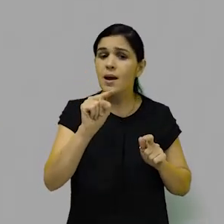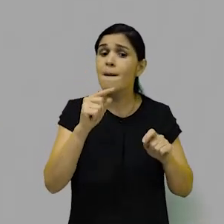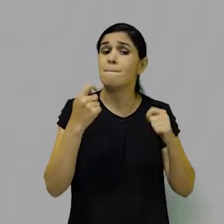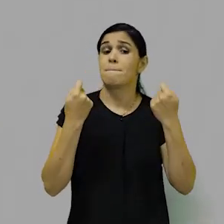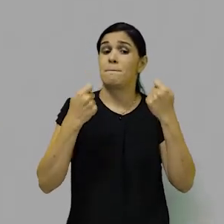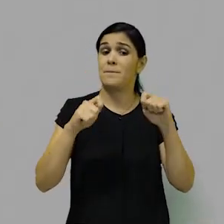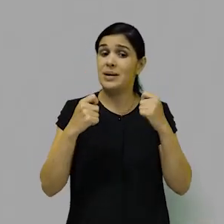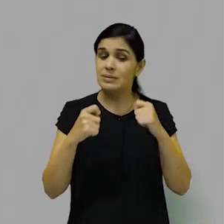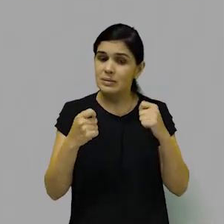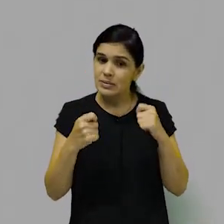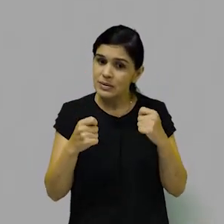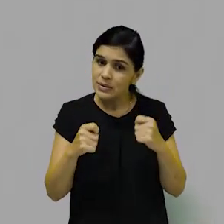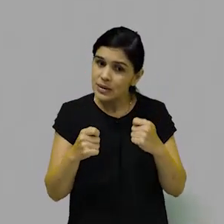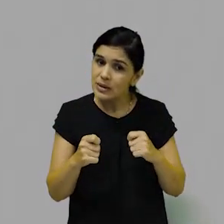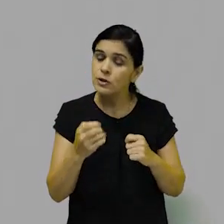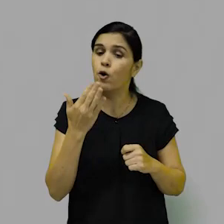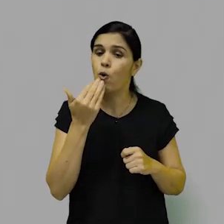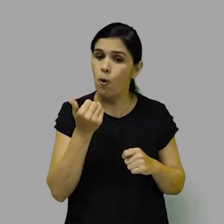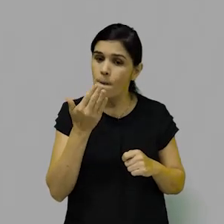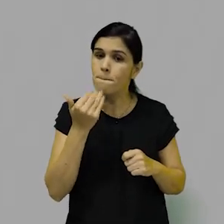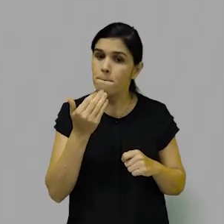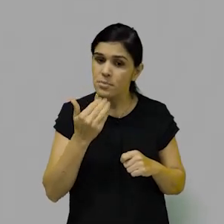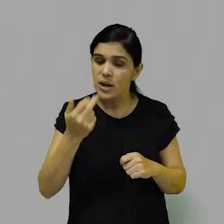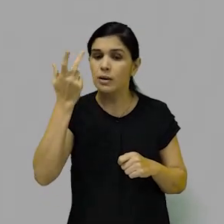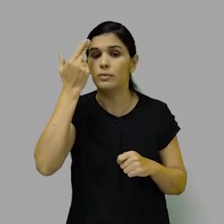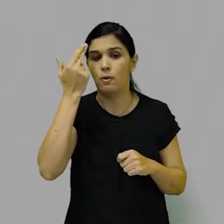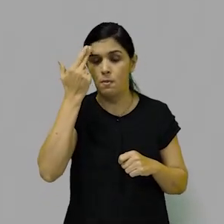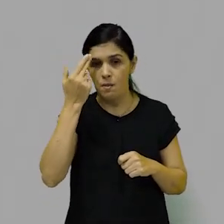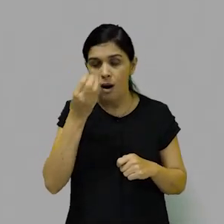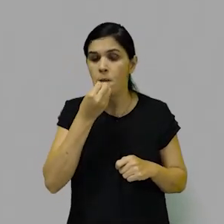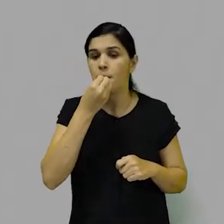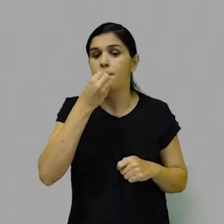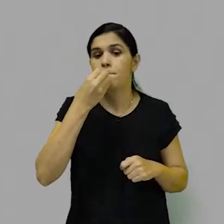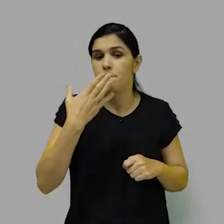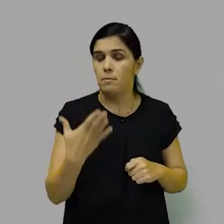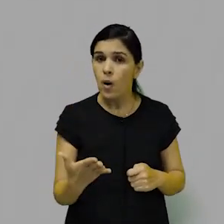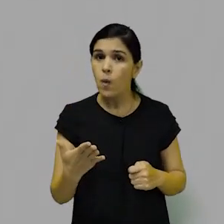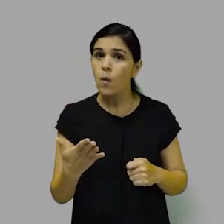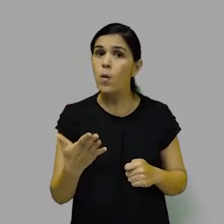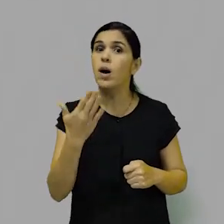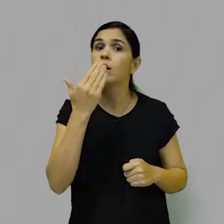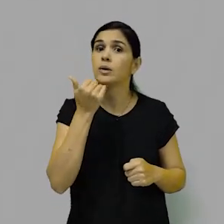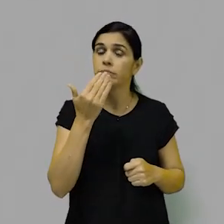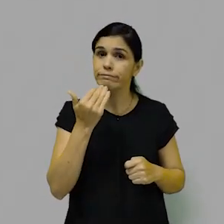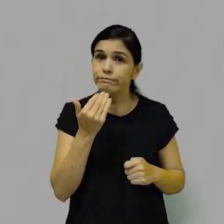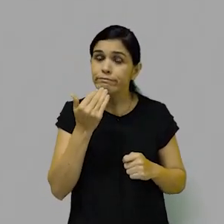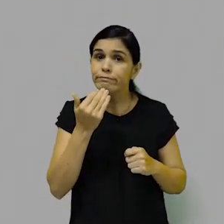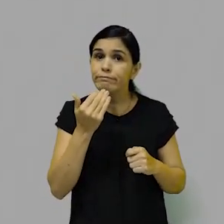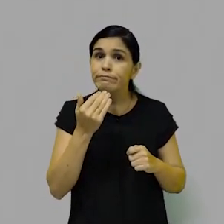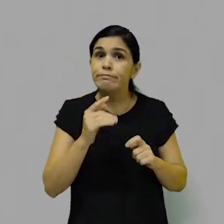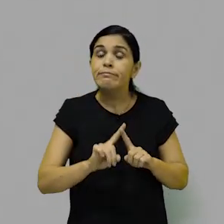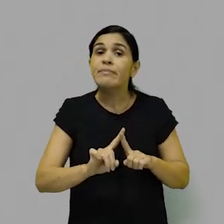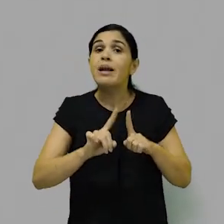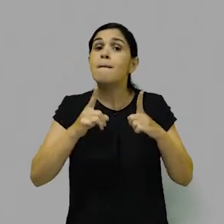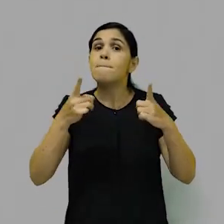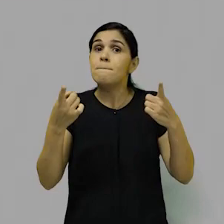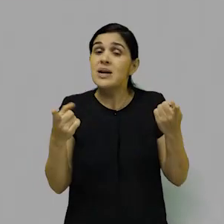de controlar todas as taxas que existem no meu organismo. Muito disso é confundido. As pessoas têm